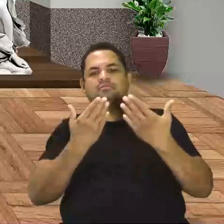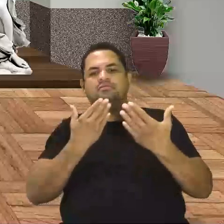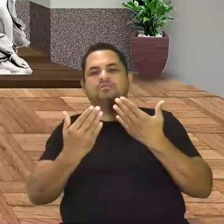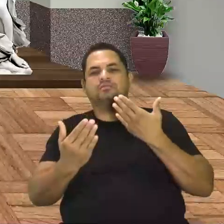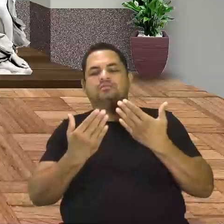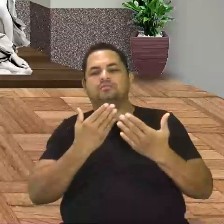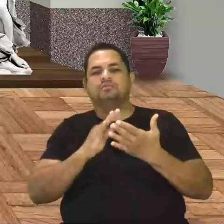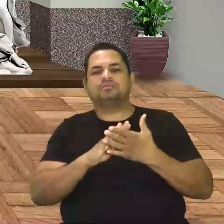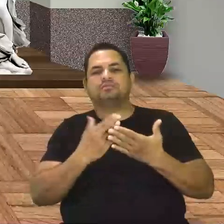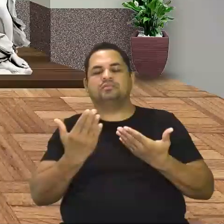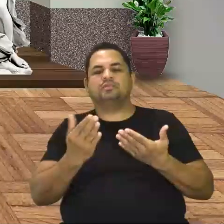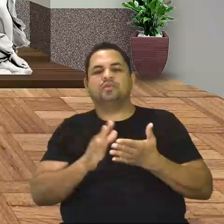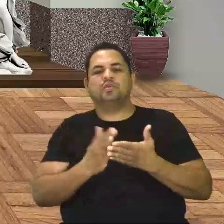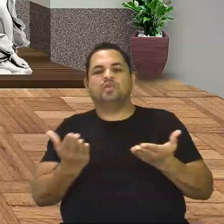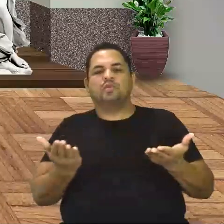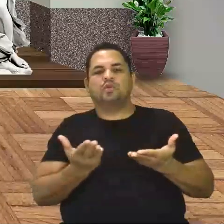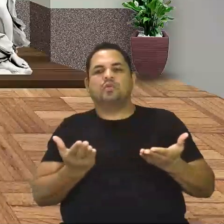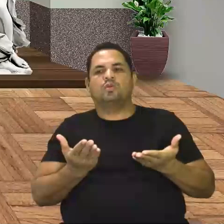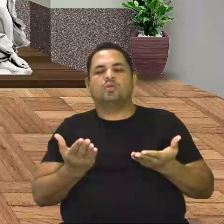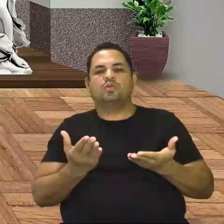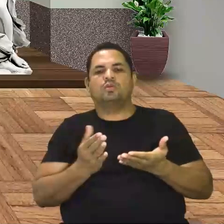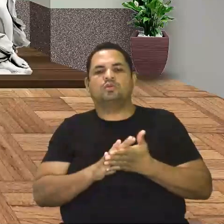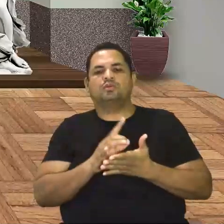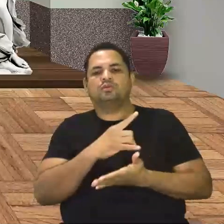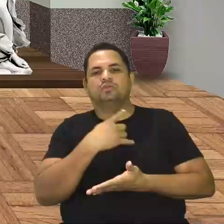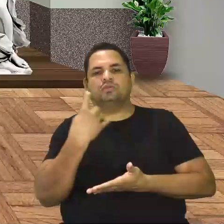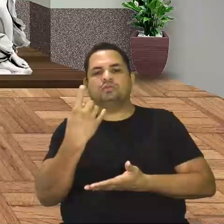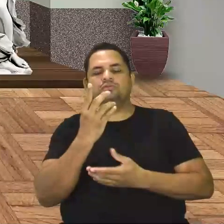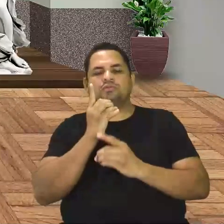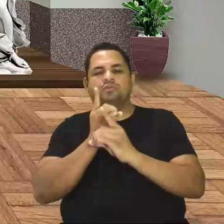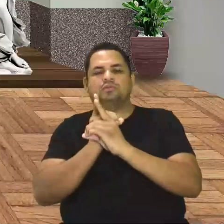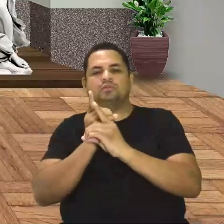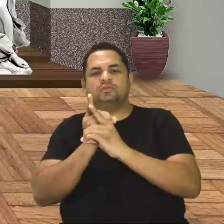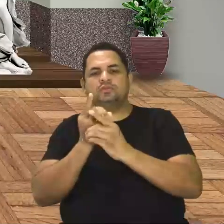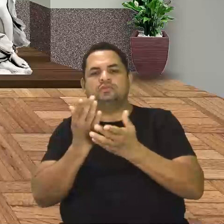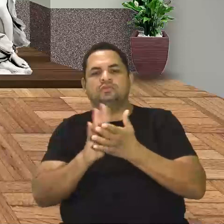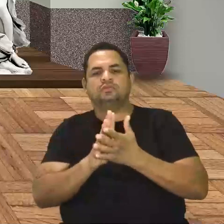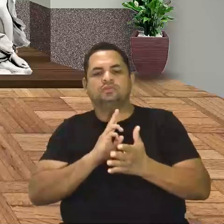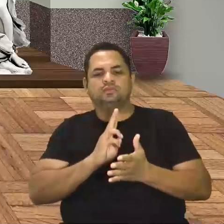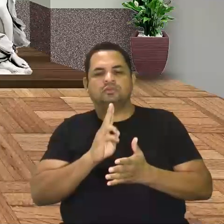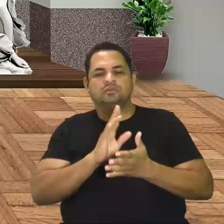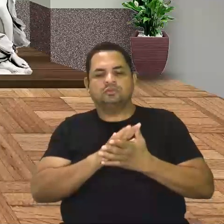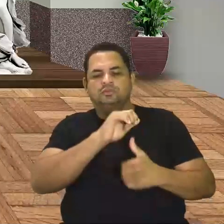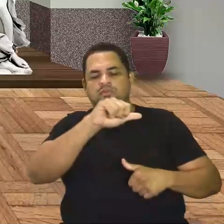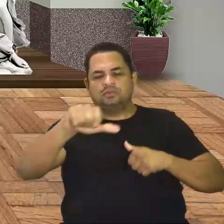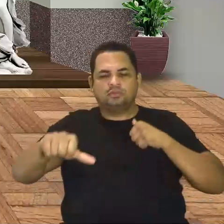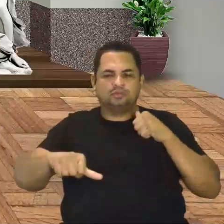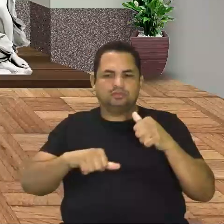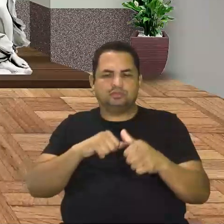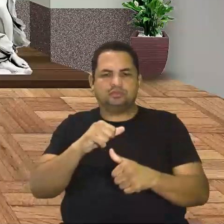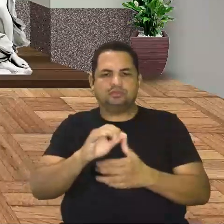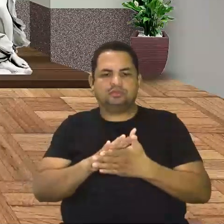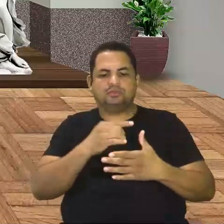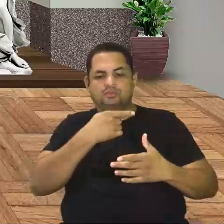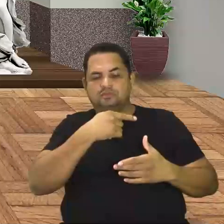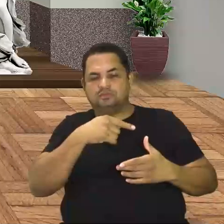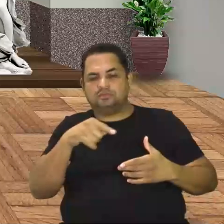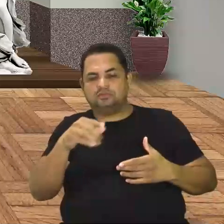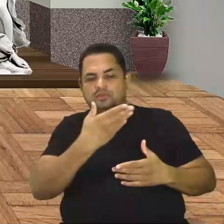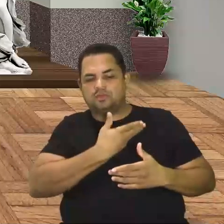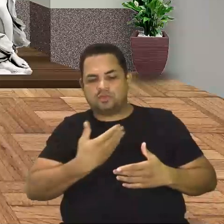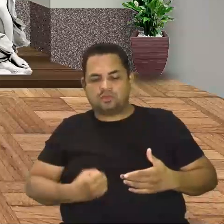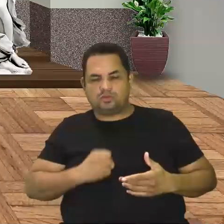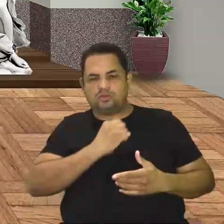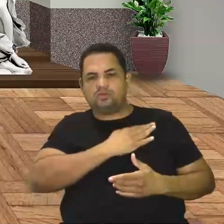aula. Então, hoje, nós nos deparamos com um processo de transição. Saímos do